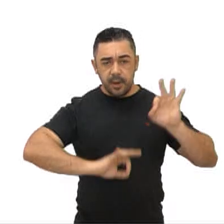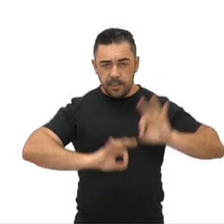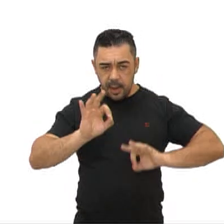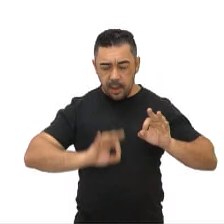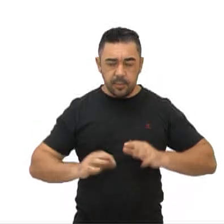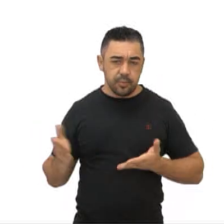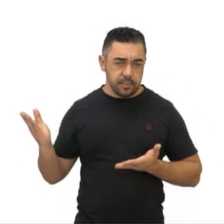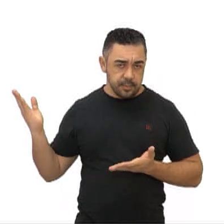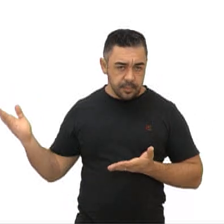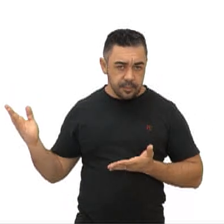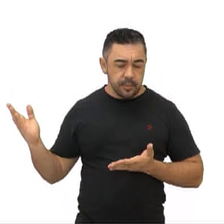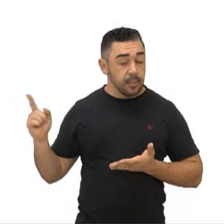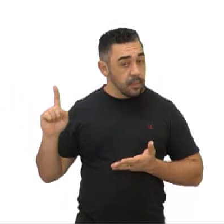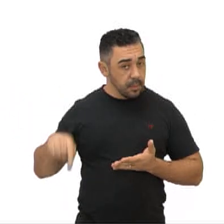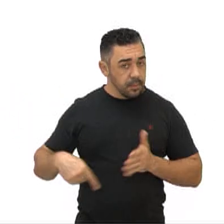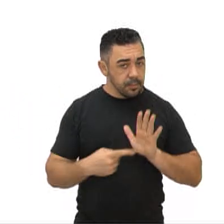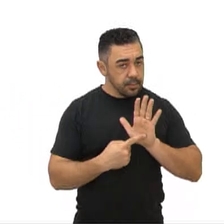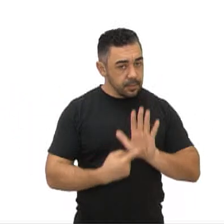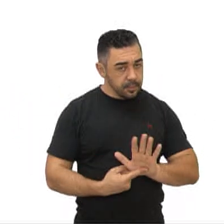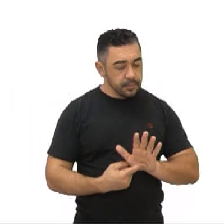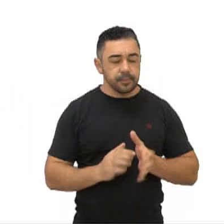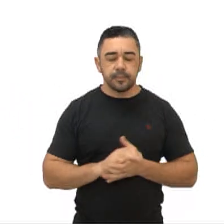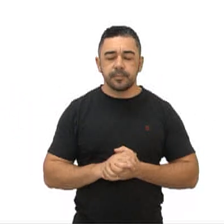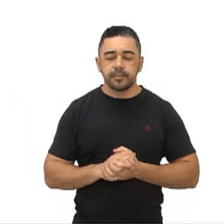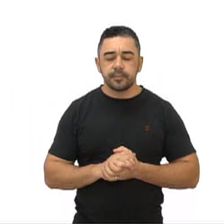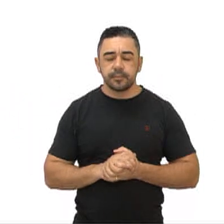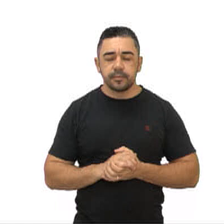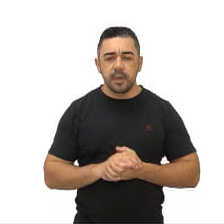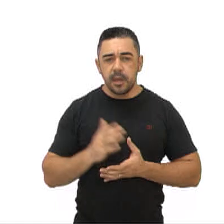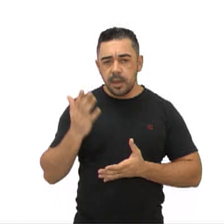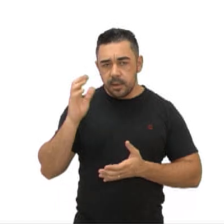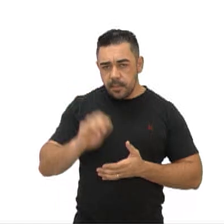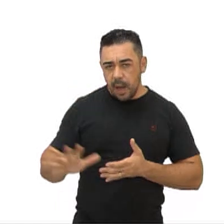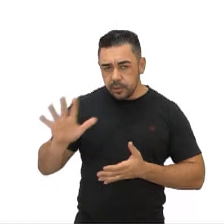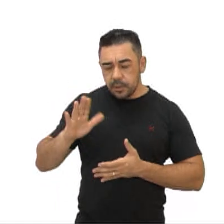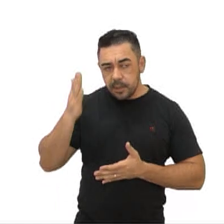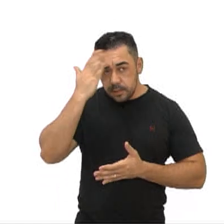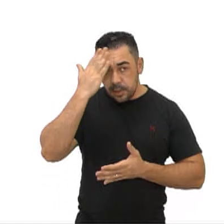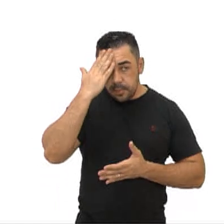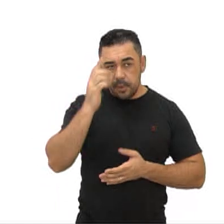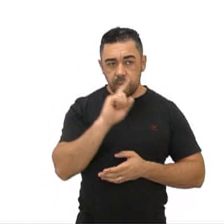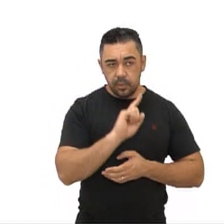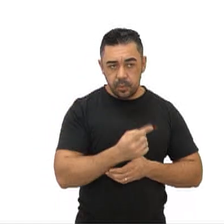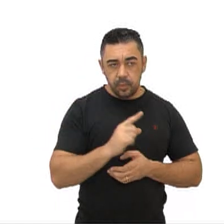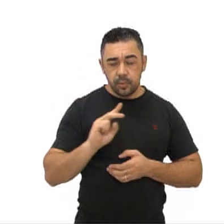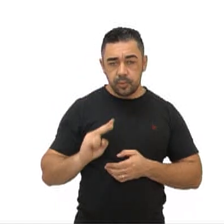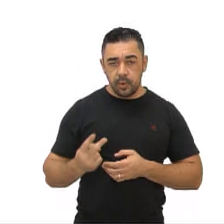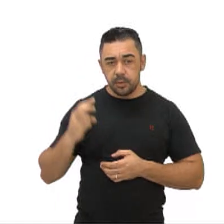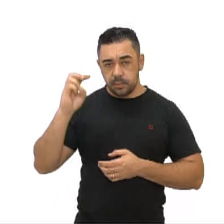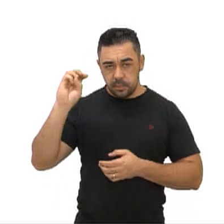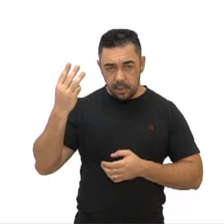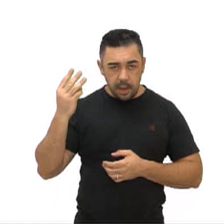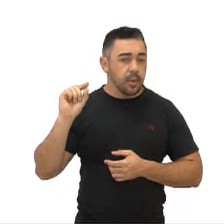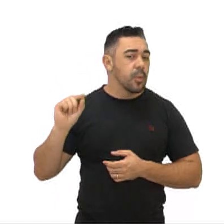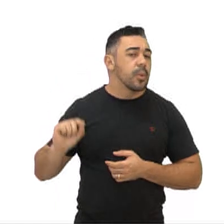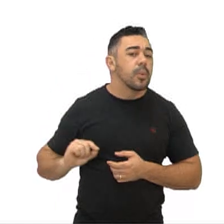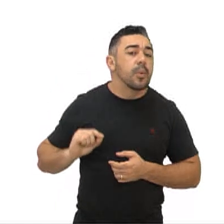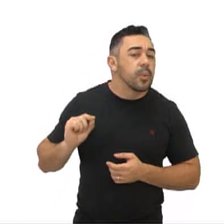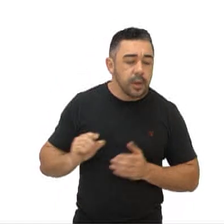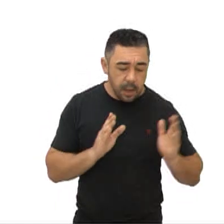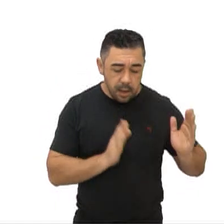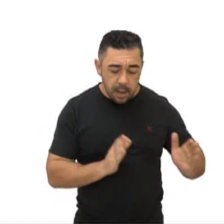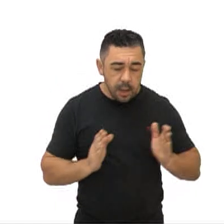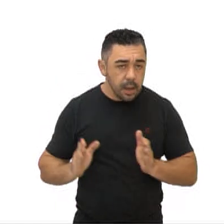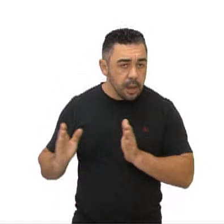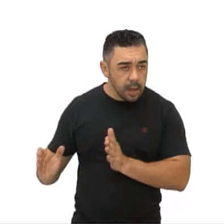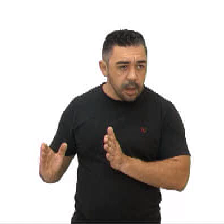aparelhagem a seguir, esquematizada na figura. E ele quer saber, nas posições 1, 2 e 3, são respectivamente